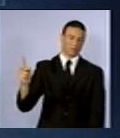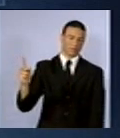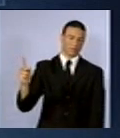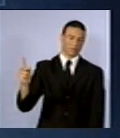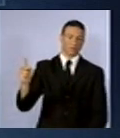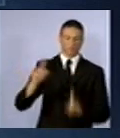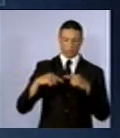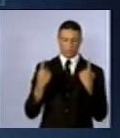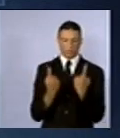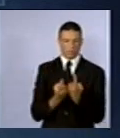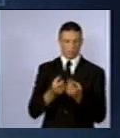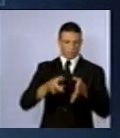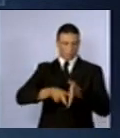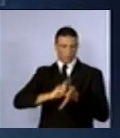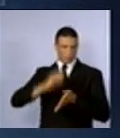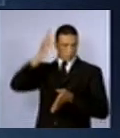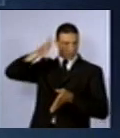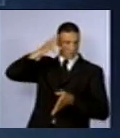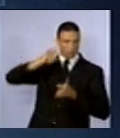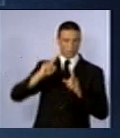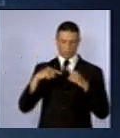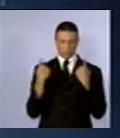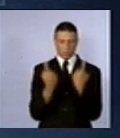da presente audiência pública em São Paulo.